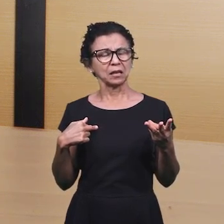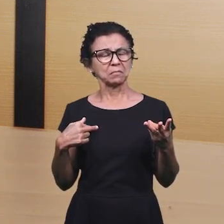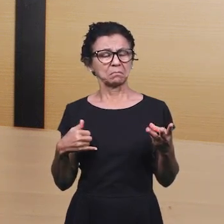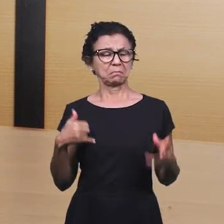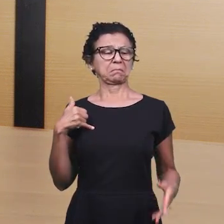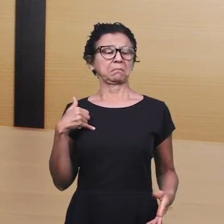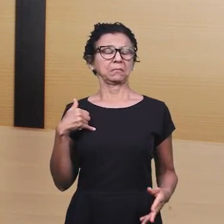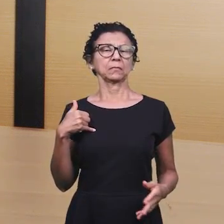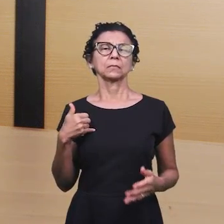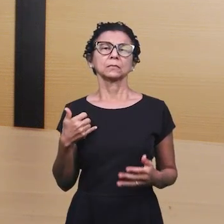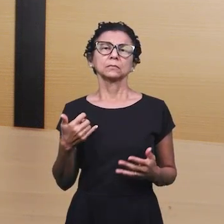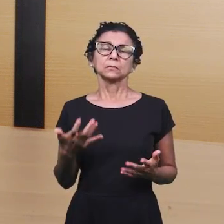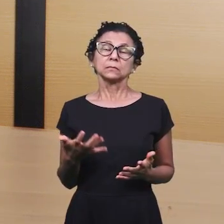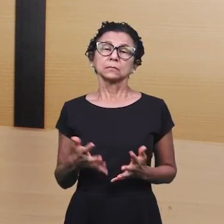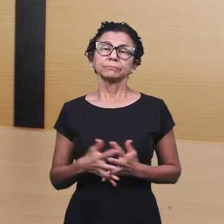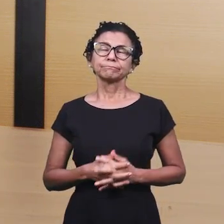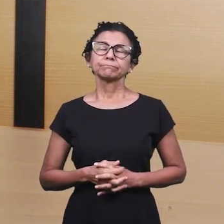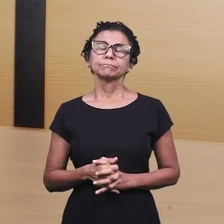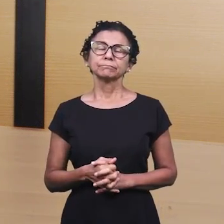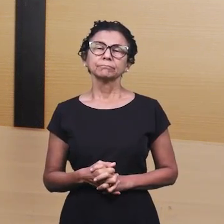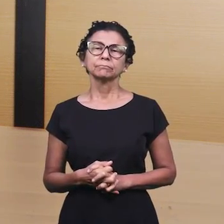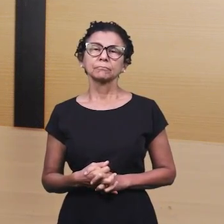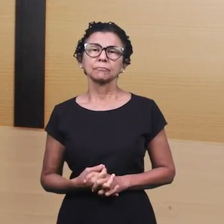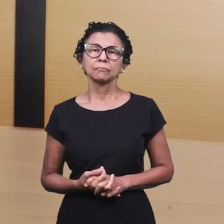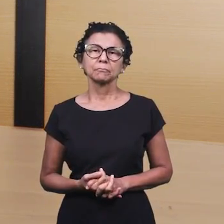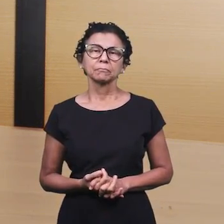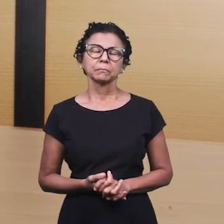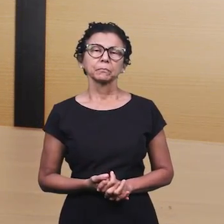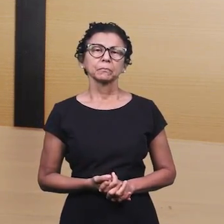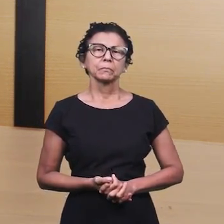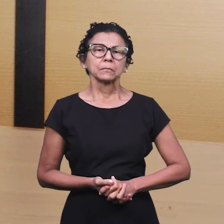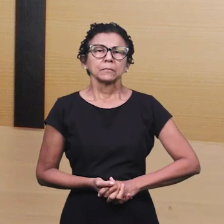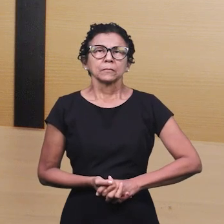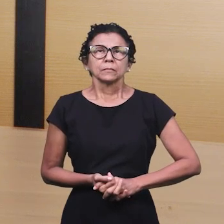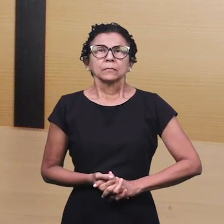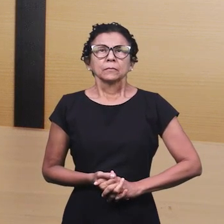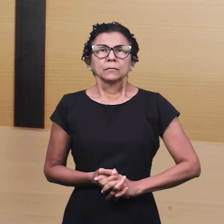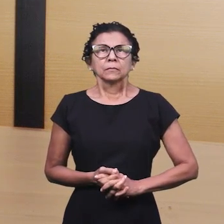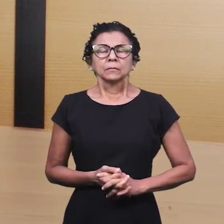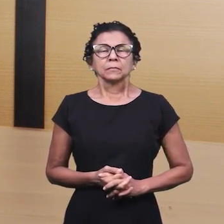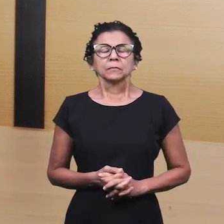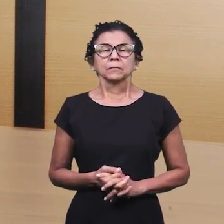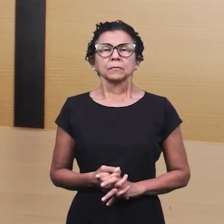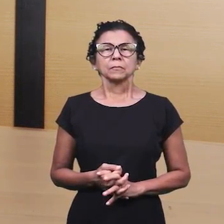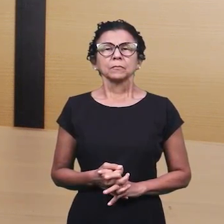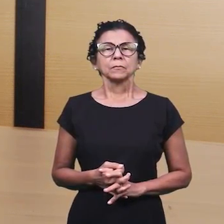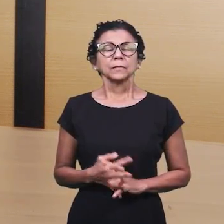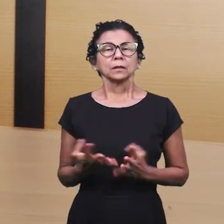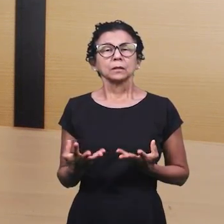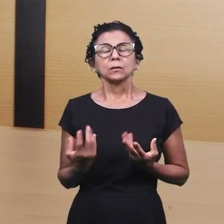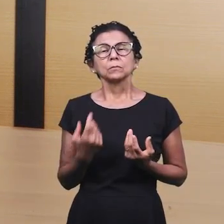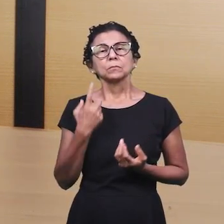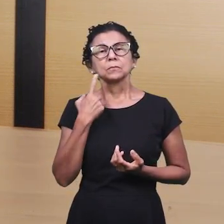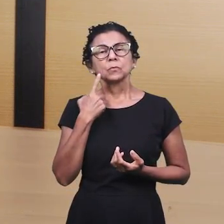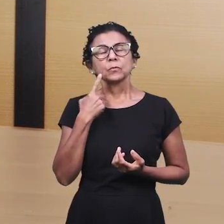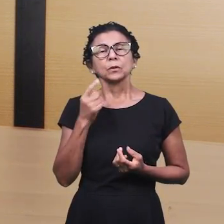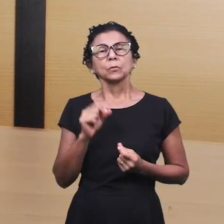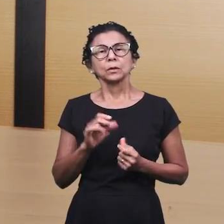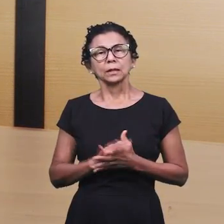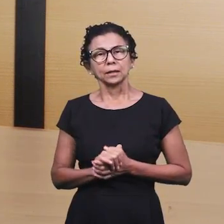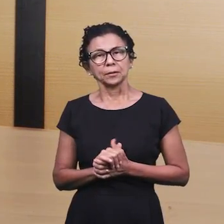cauterizada, como diz a palavra, de que ele tem condições de definir conceitos de família, estrutura